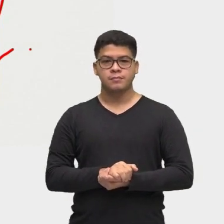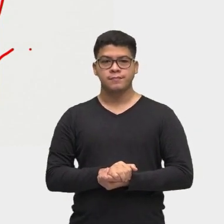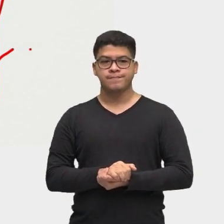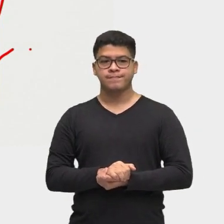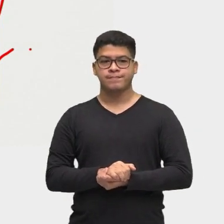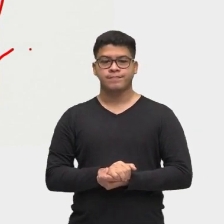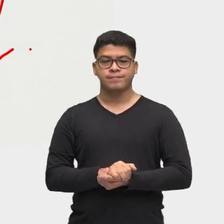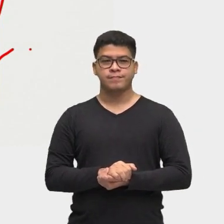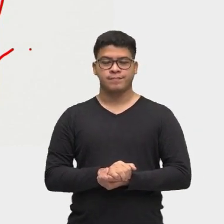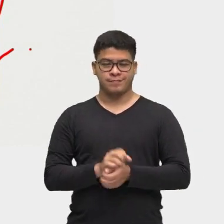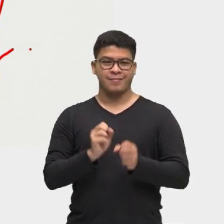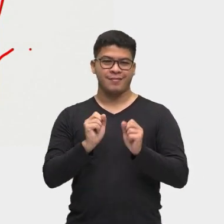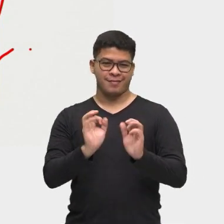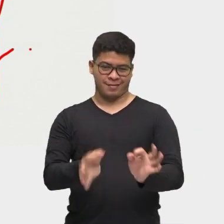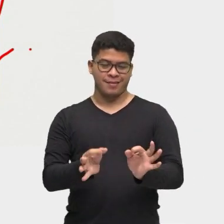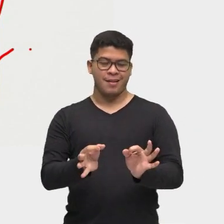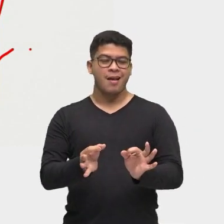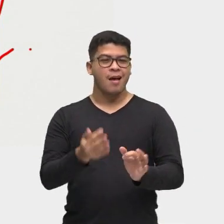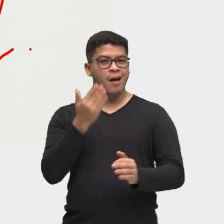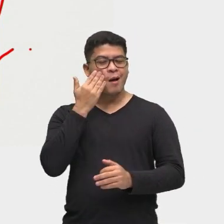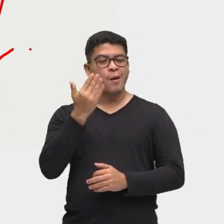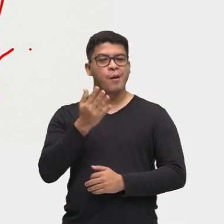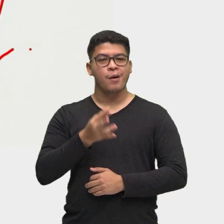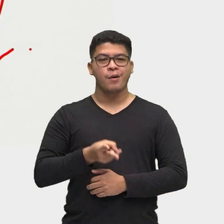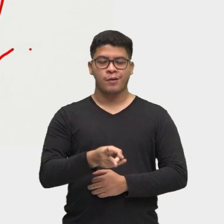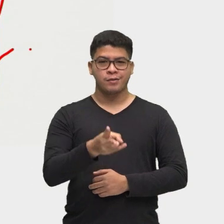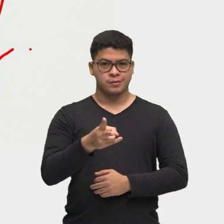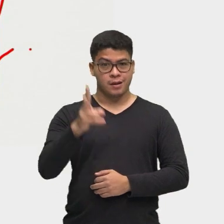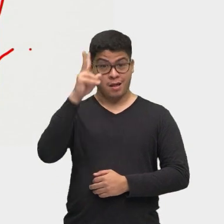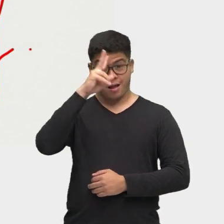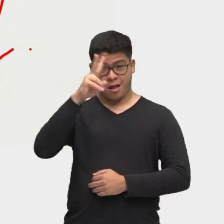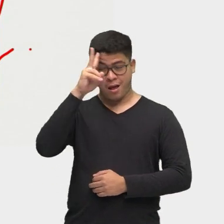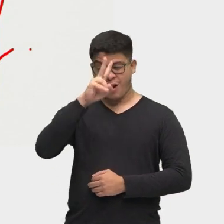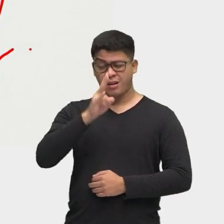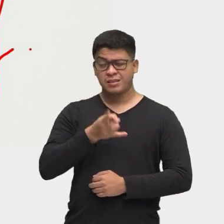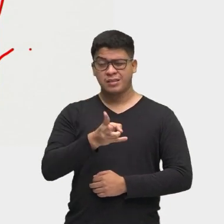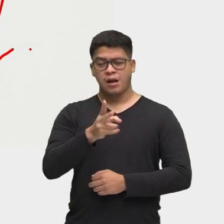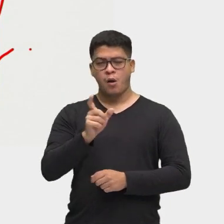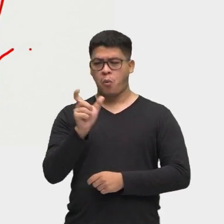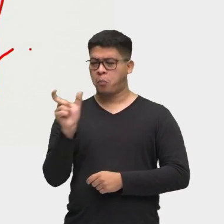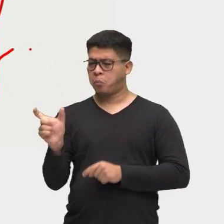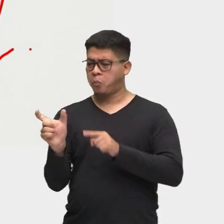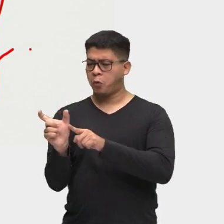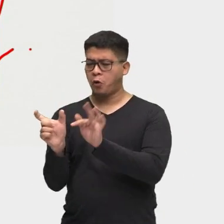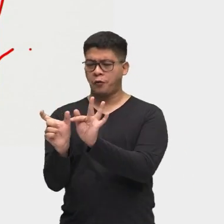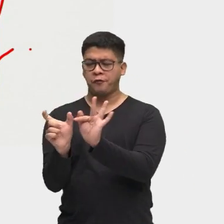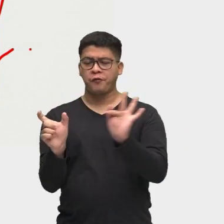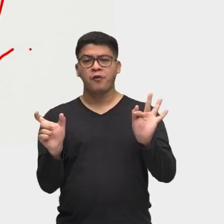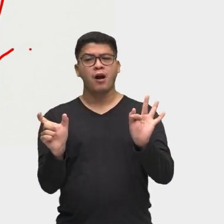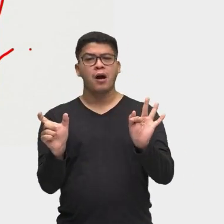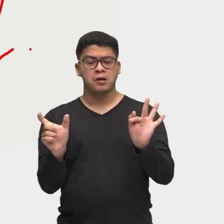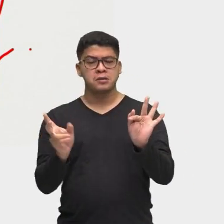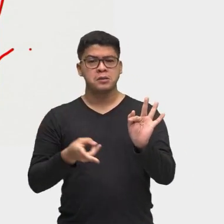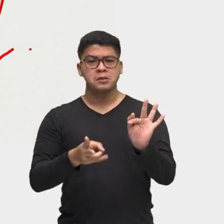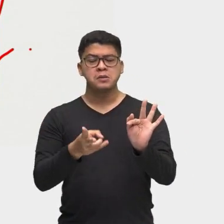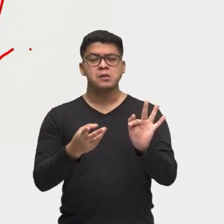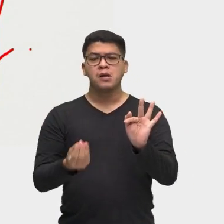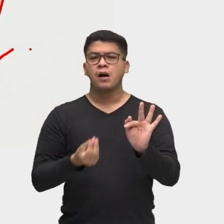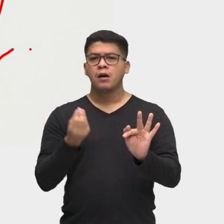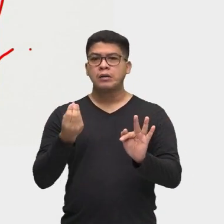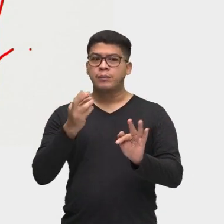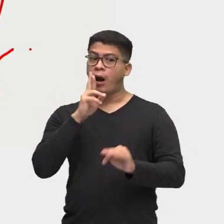cortei. Certo? Então, lembre-se sempre de olhar o sujeito da frase para que vocês possam responder